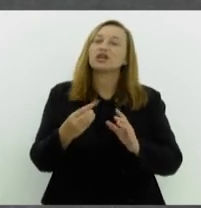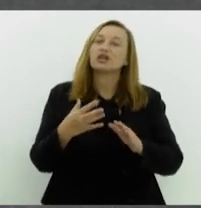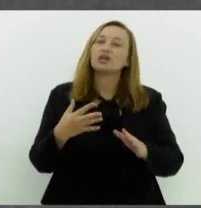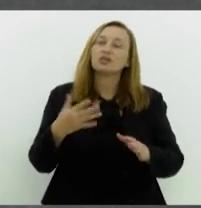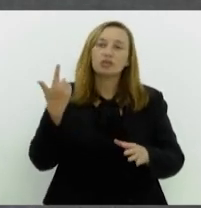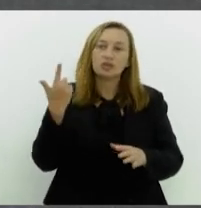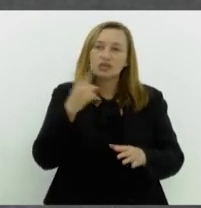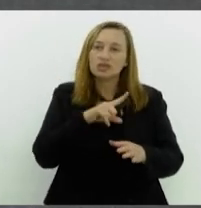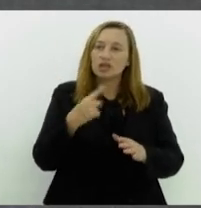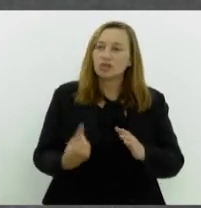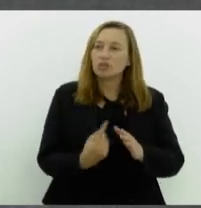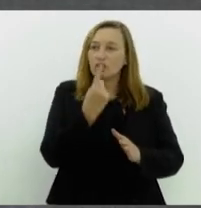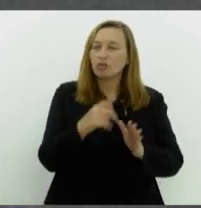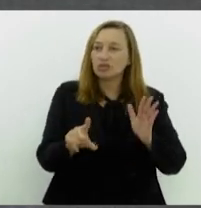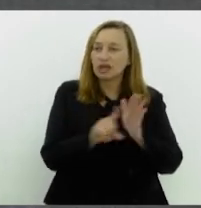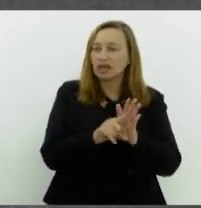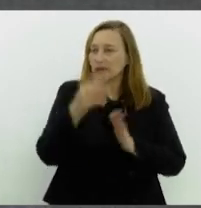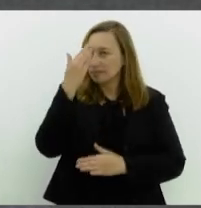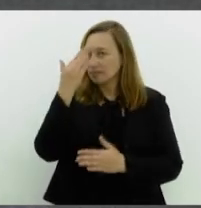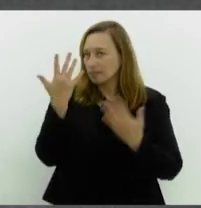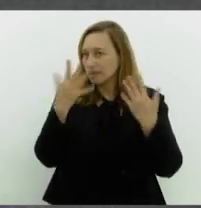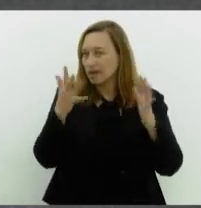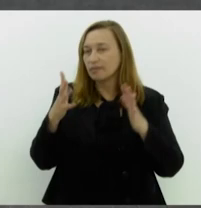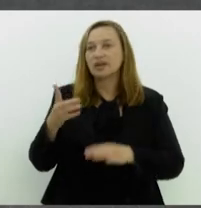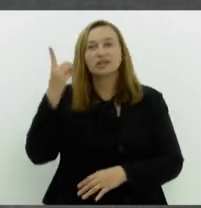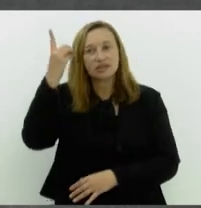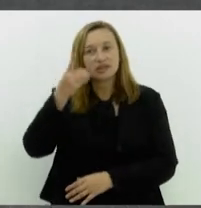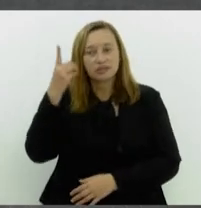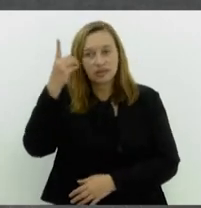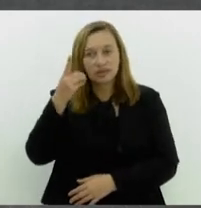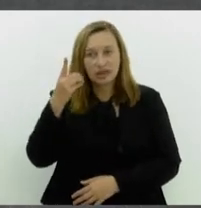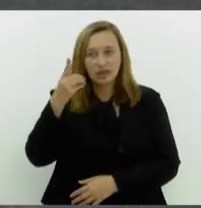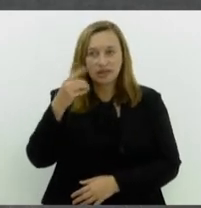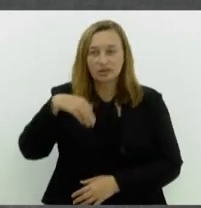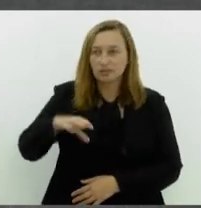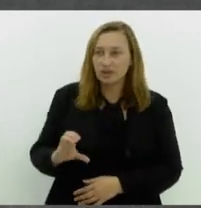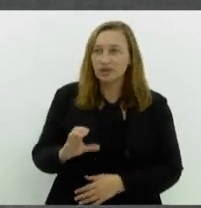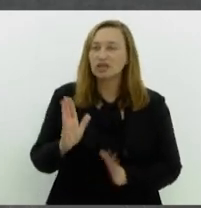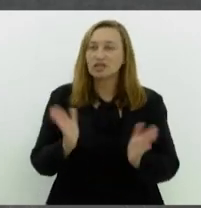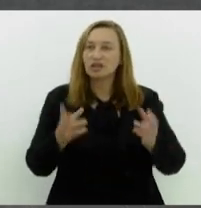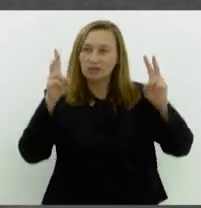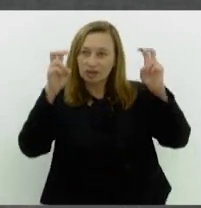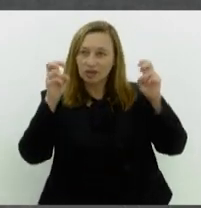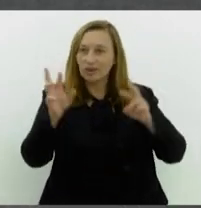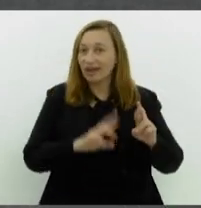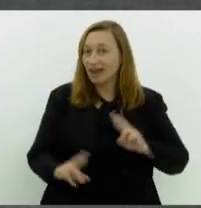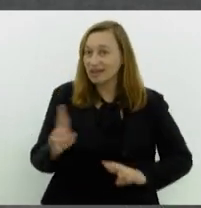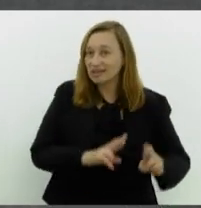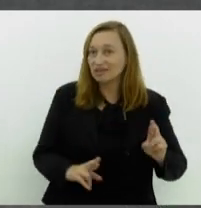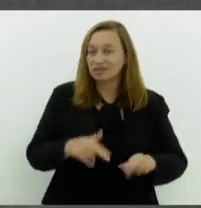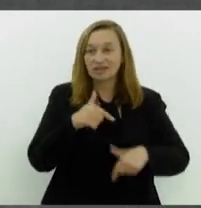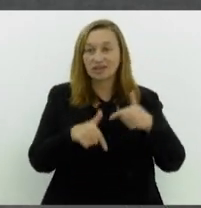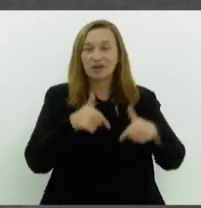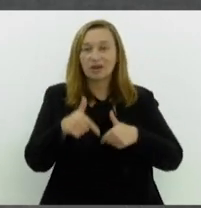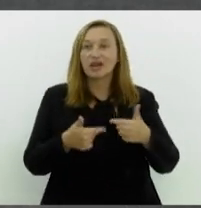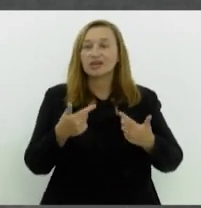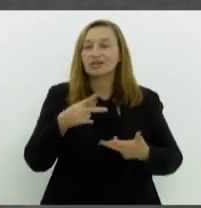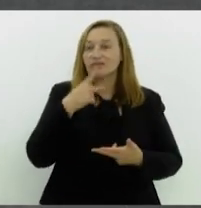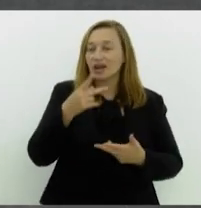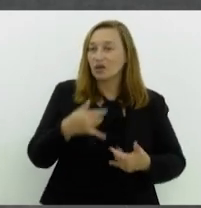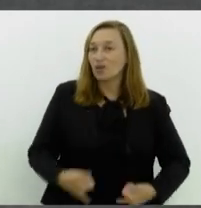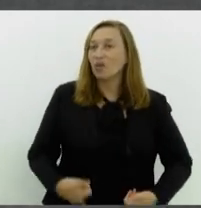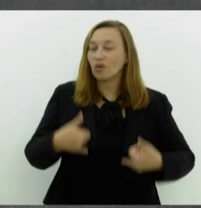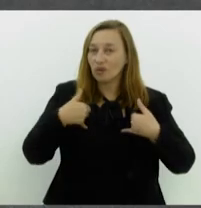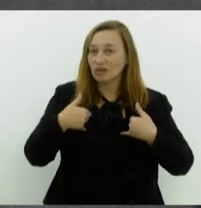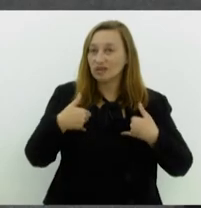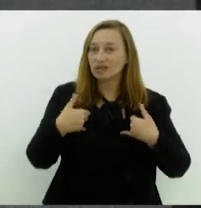Rio de Janeiro. Parabéns, deputado Carlos Mink. Senhor presidente, já que o tema é relação de trabalho, eu quero aqui com muito orgulho